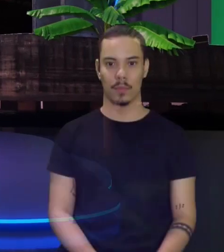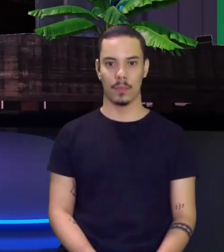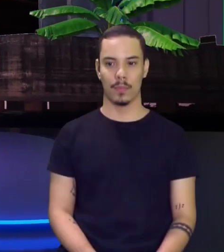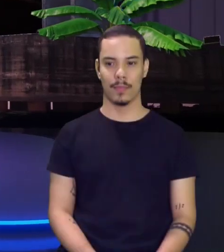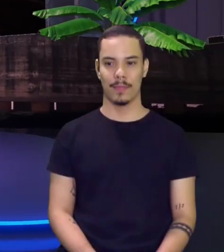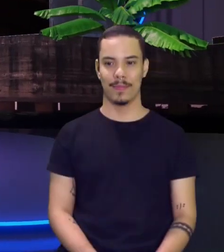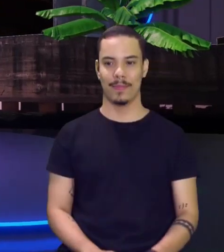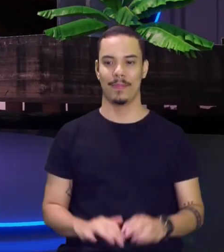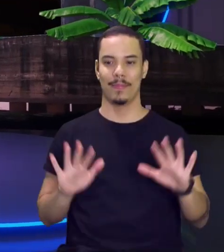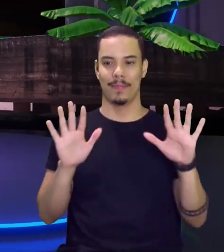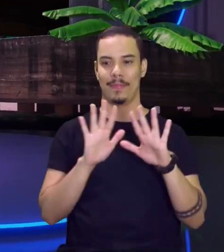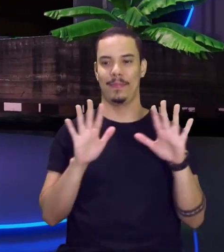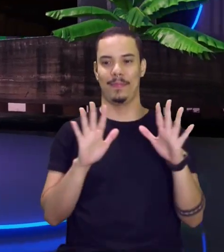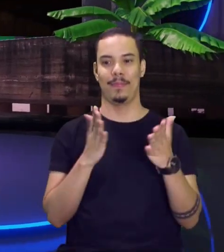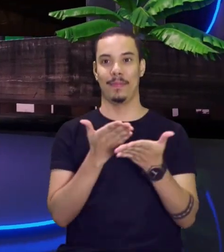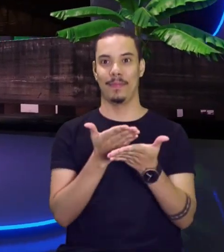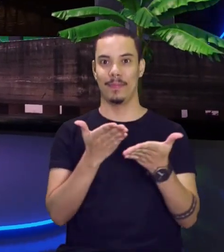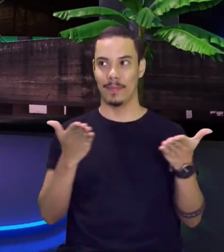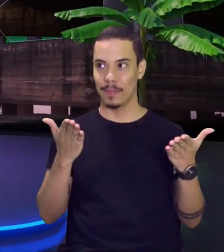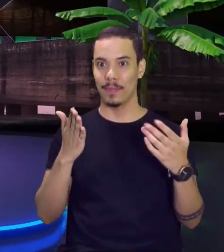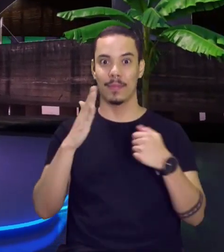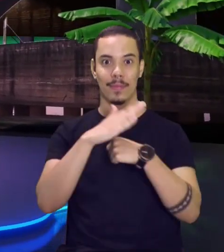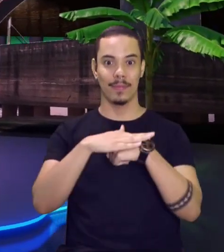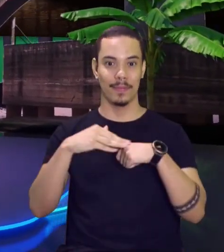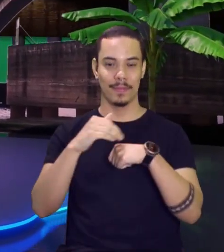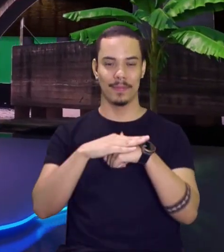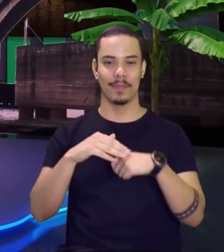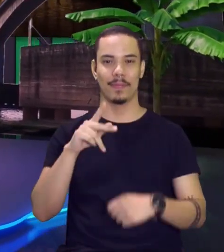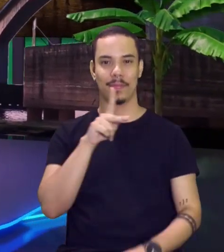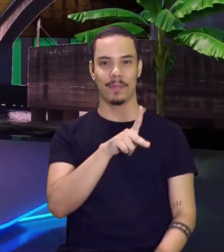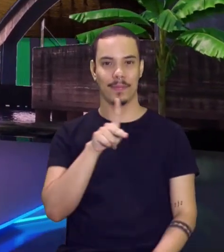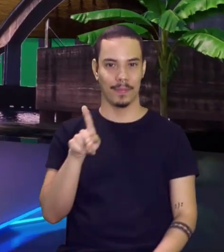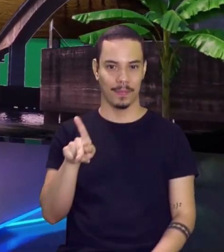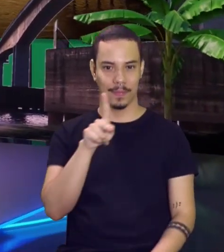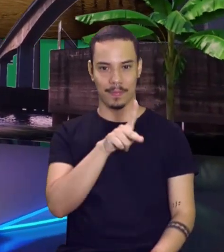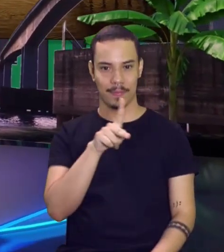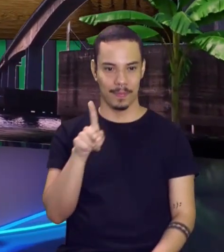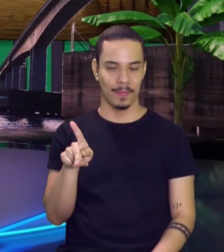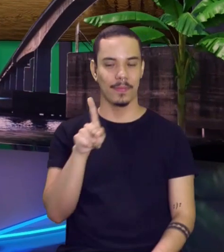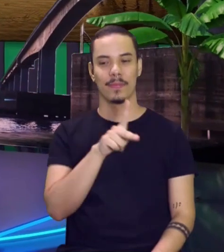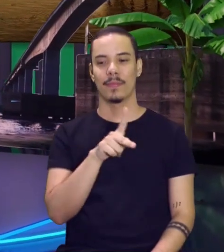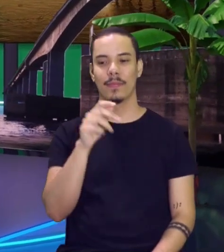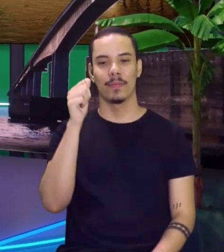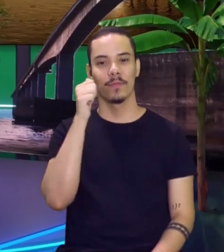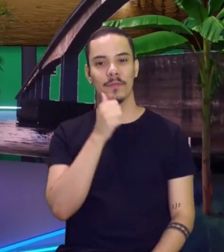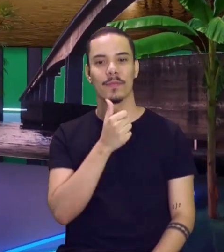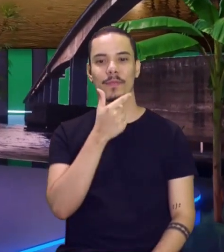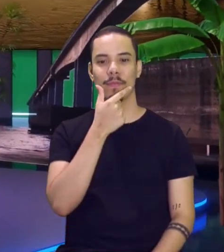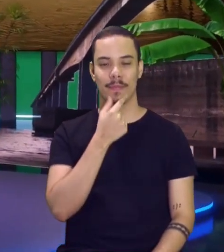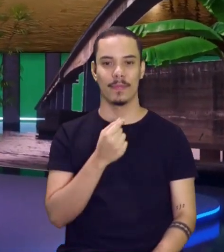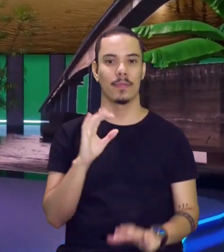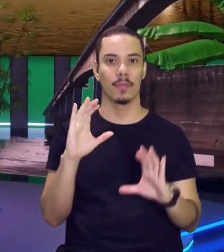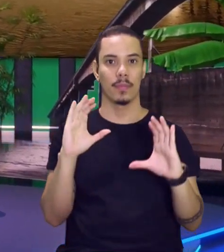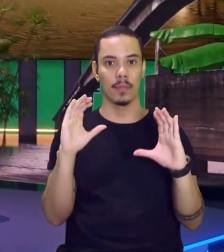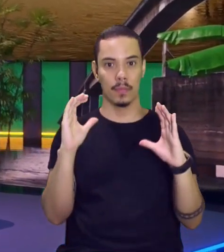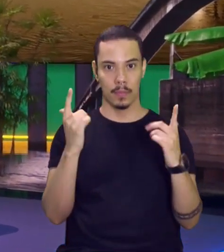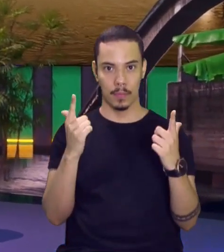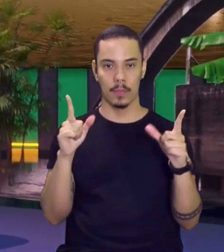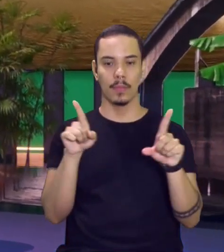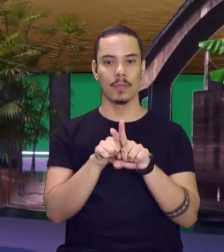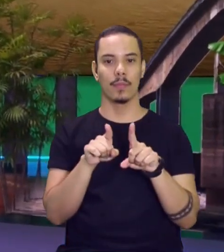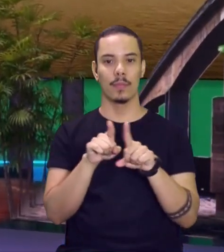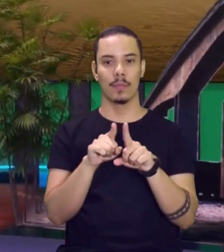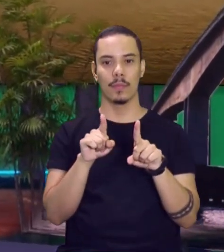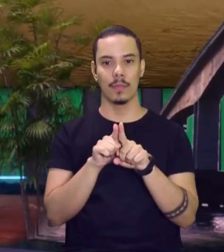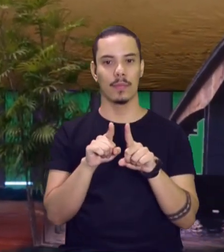Olá, meus queridos professores, professoras e, claro, nada